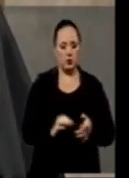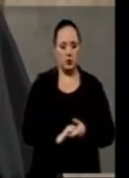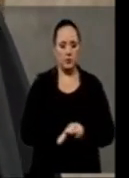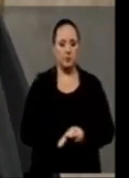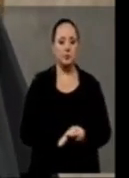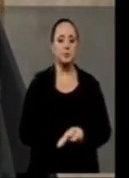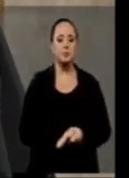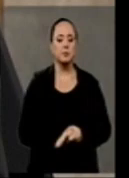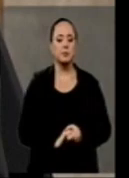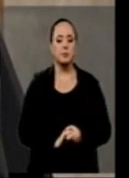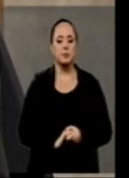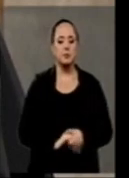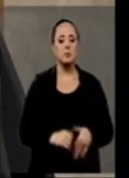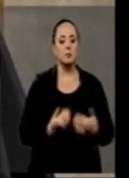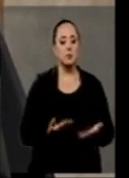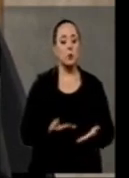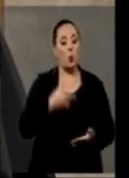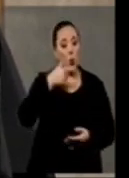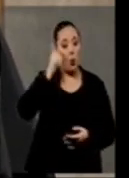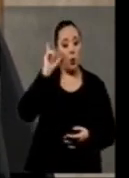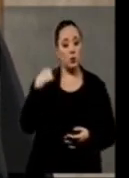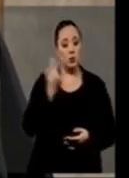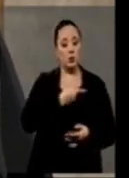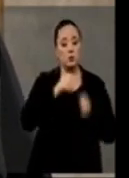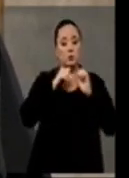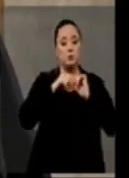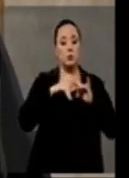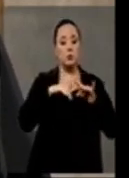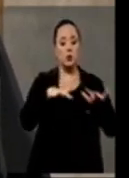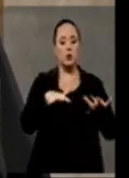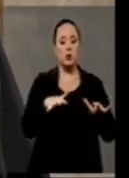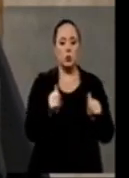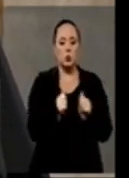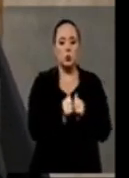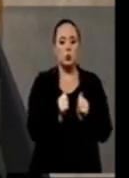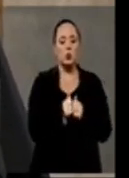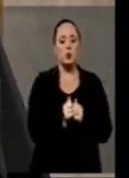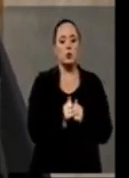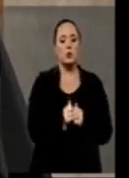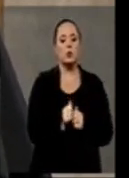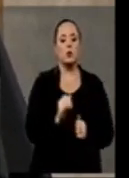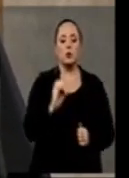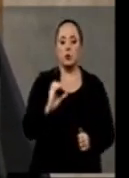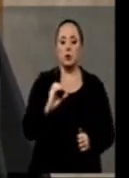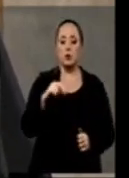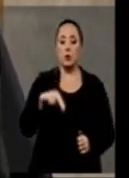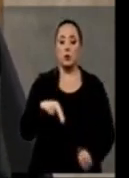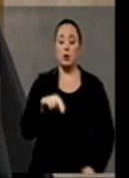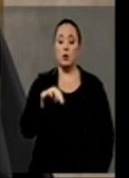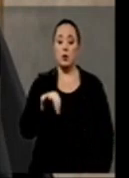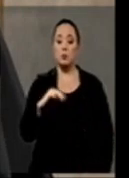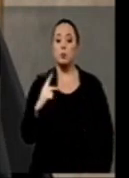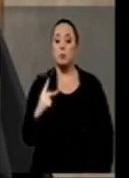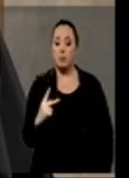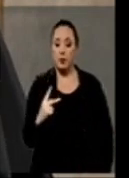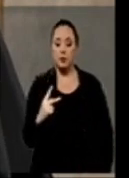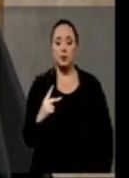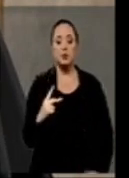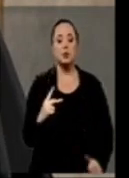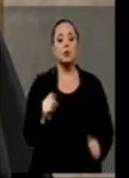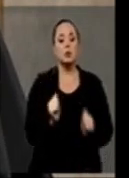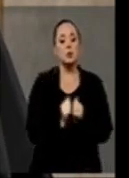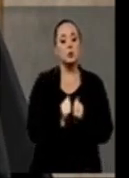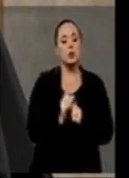sentido lançamos ontem conjuntamente com o conselho nacional do ministério público e o